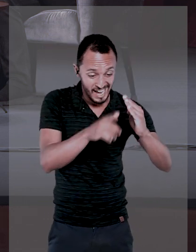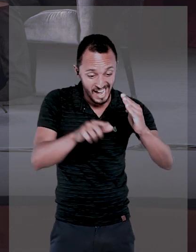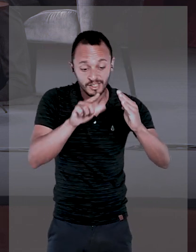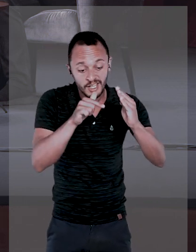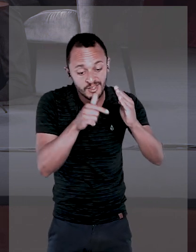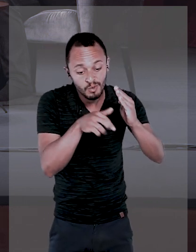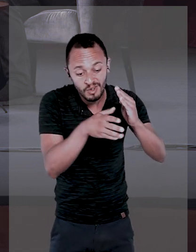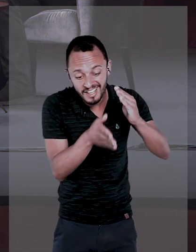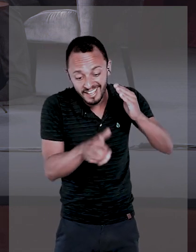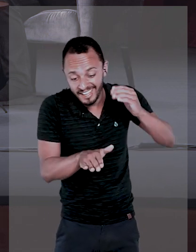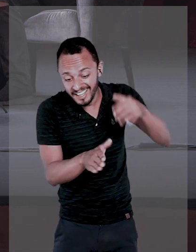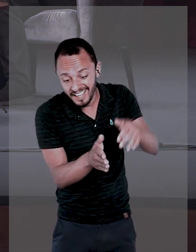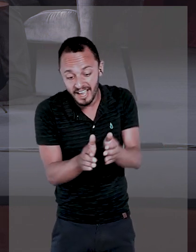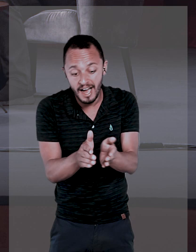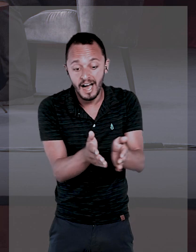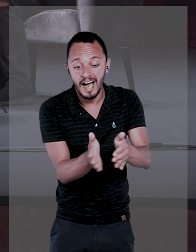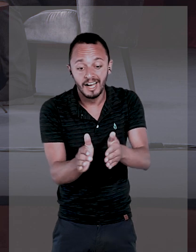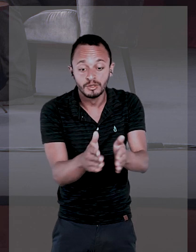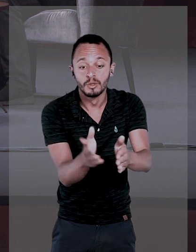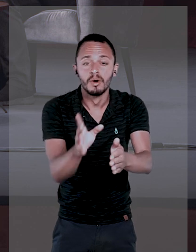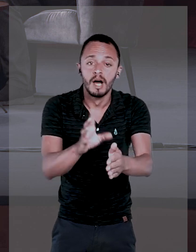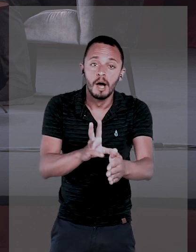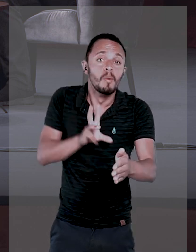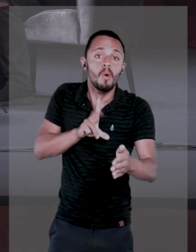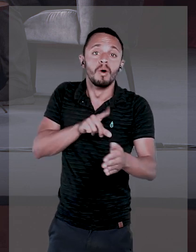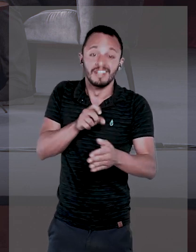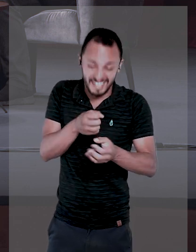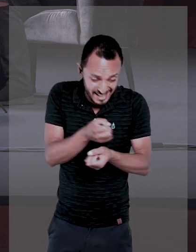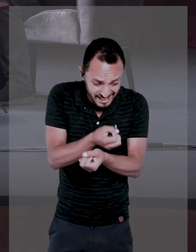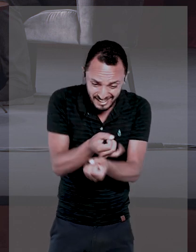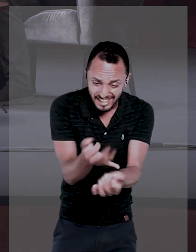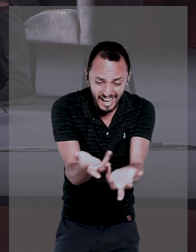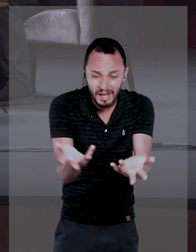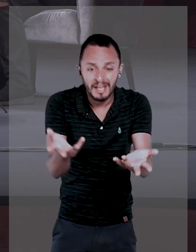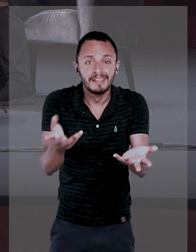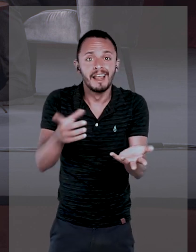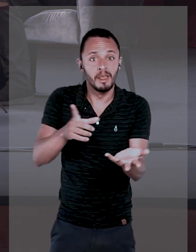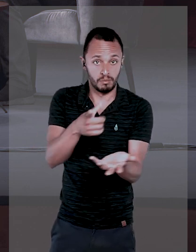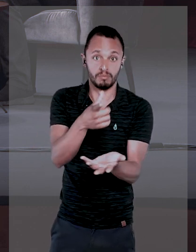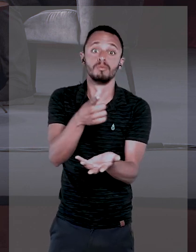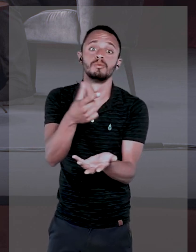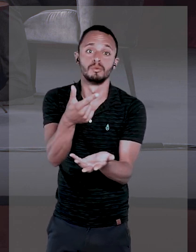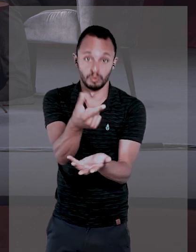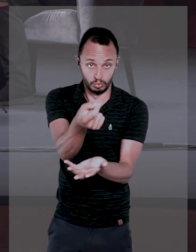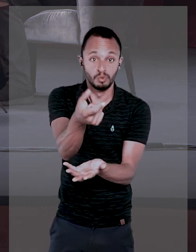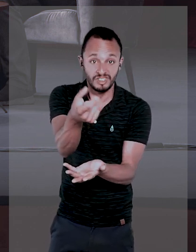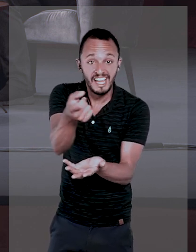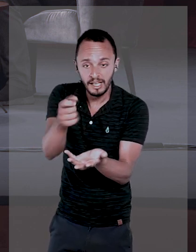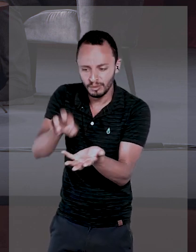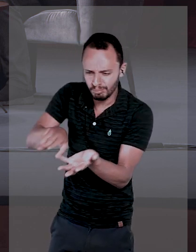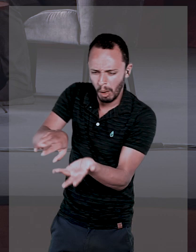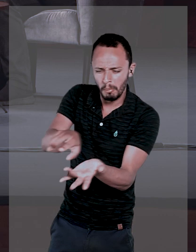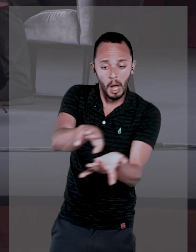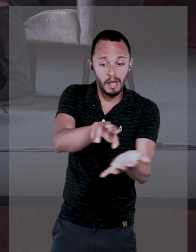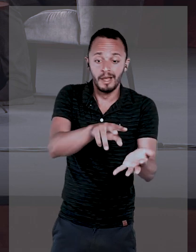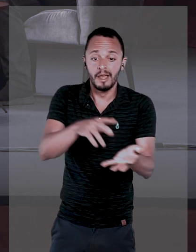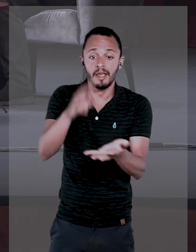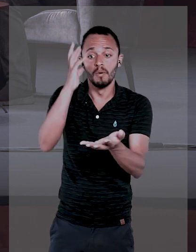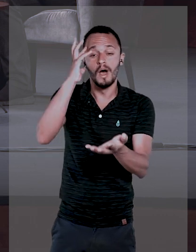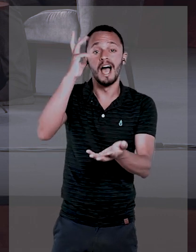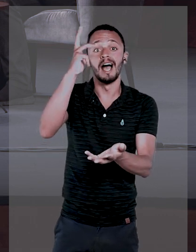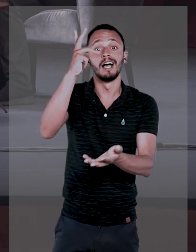O sol vem no terraço de uma bica, vem riacho. O amor tem quantos cachos? Tem uns 200,